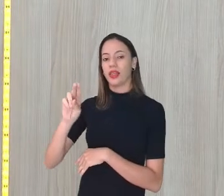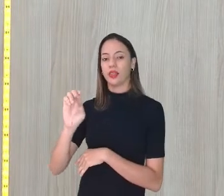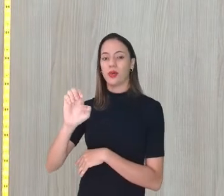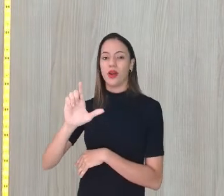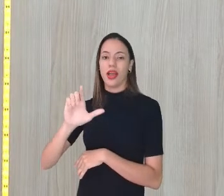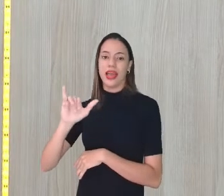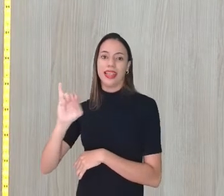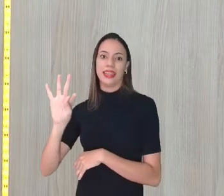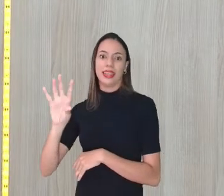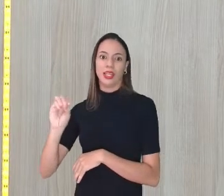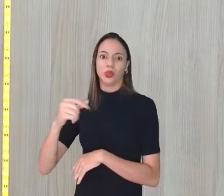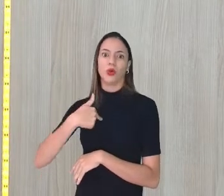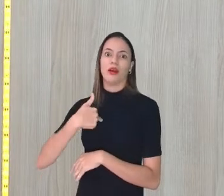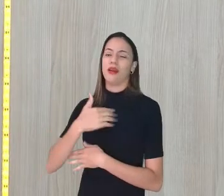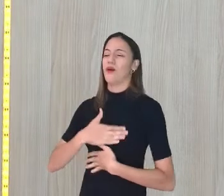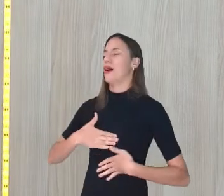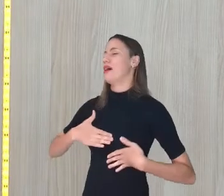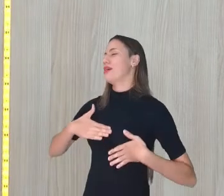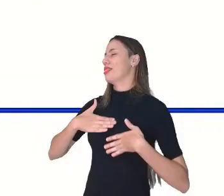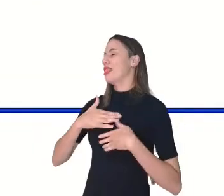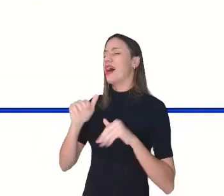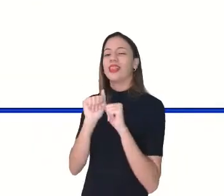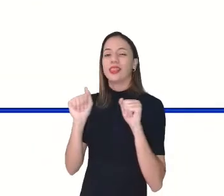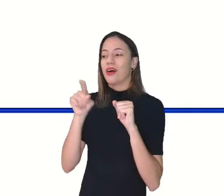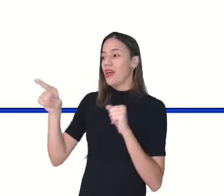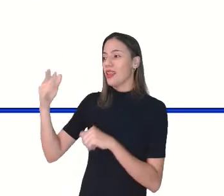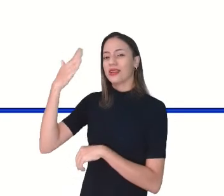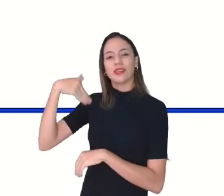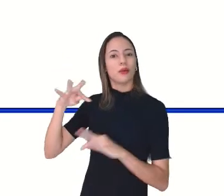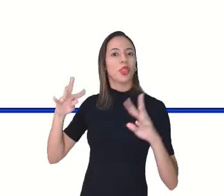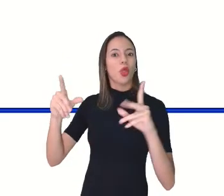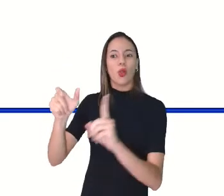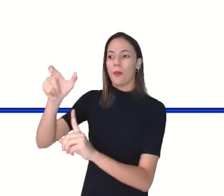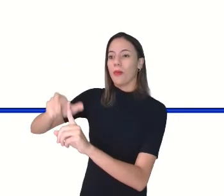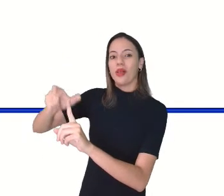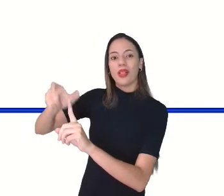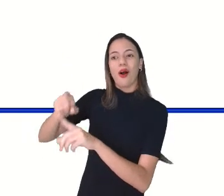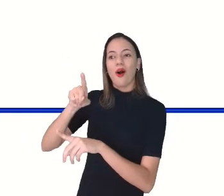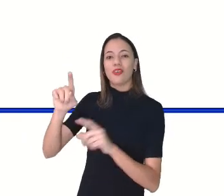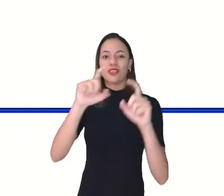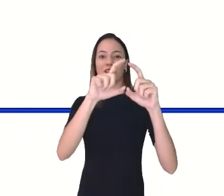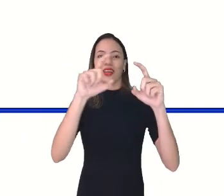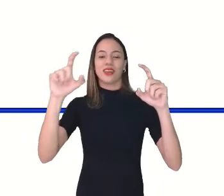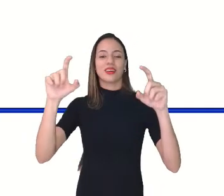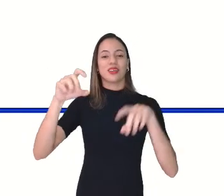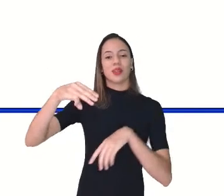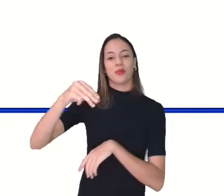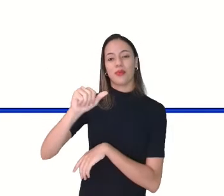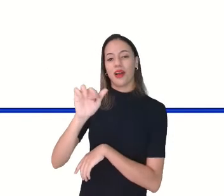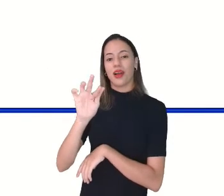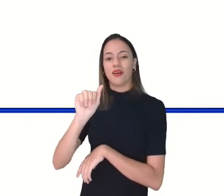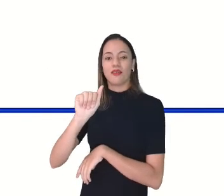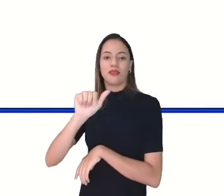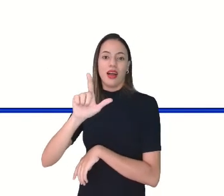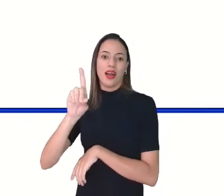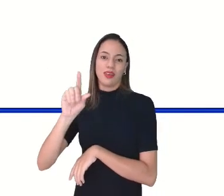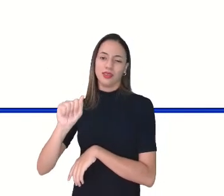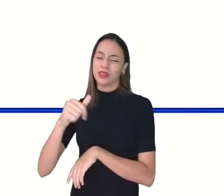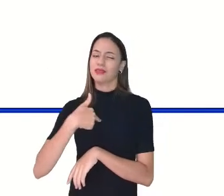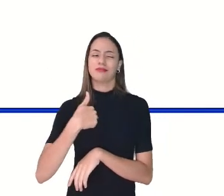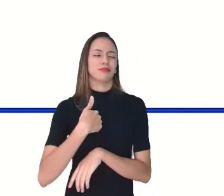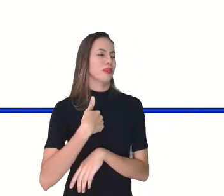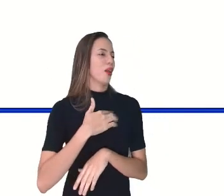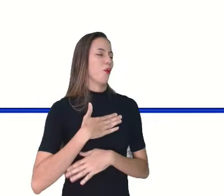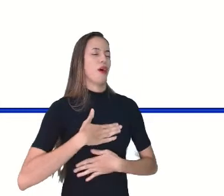Vanessa adoro Mafalda, sabe viu? todos os personagens de Mafalda, gente. Perfeita Exatamente. para estar aqui. Eu Então,